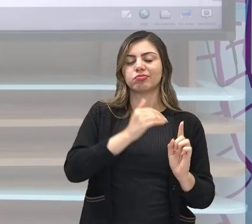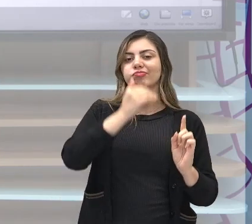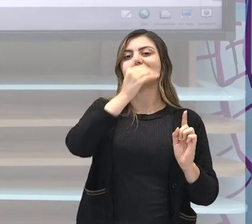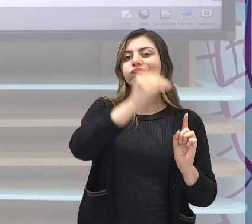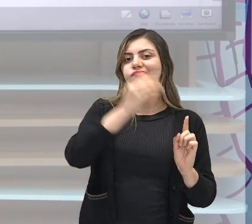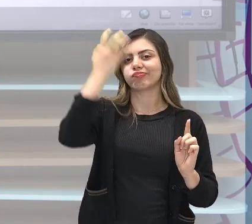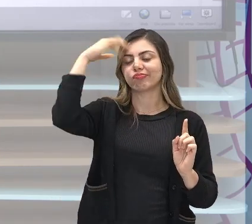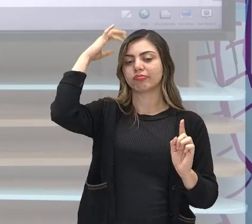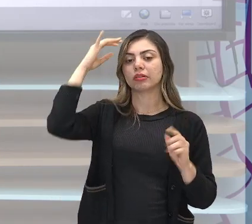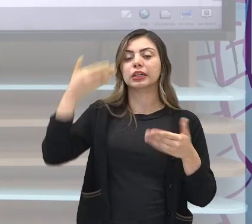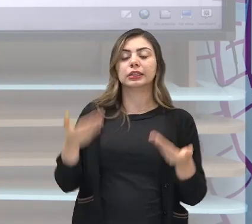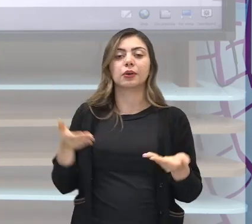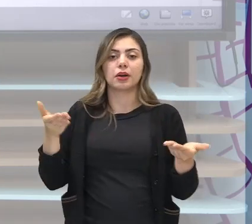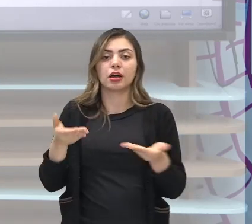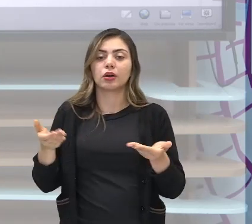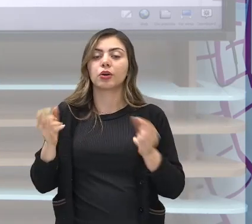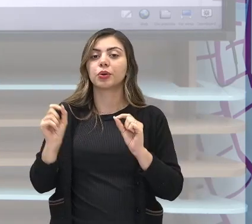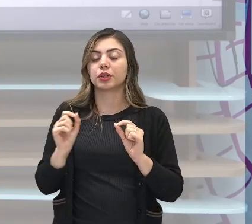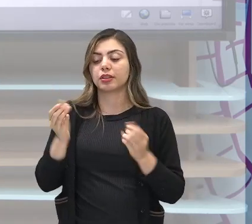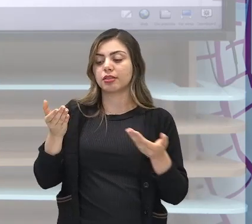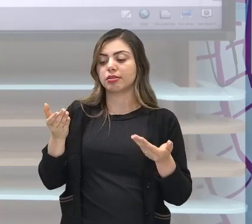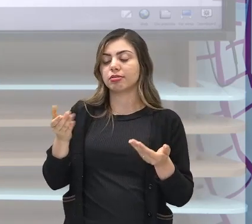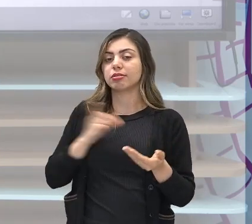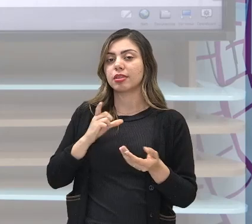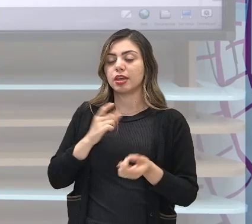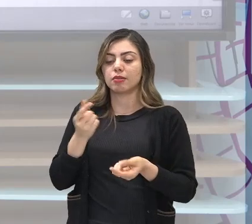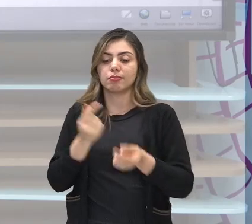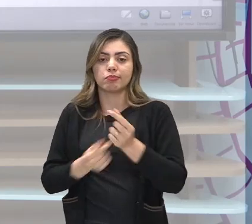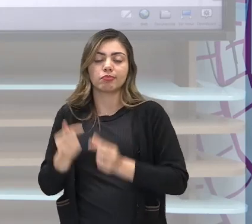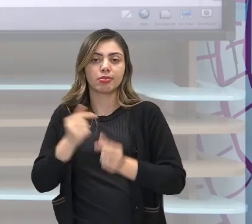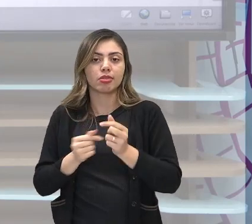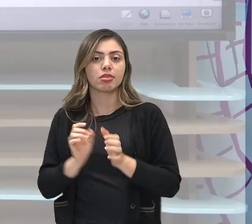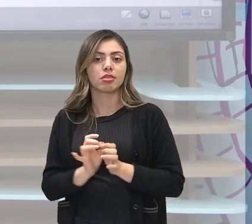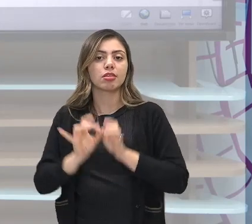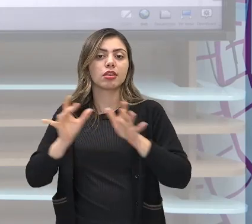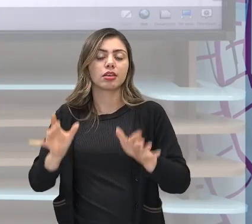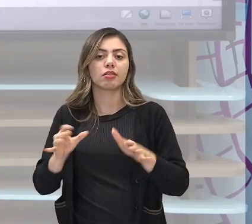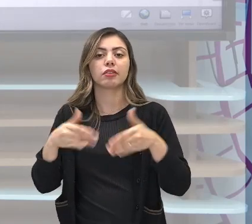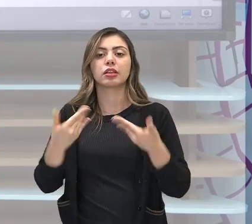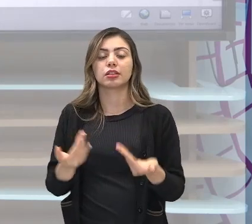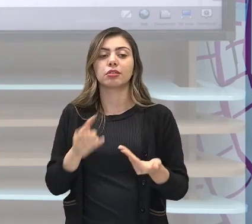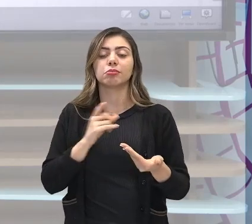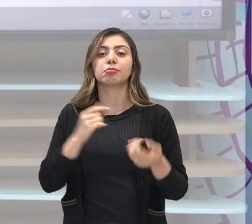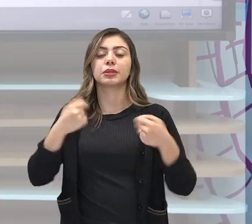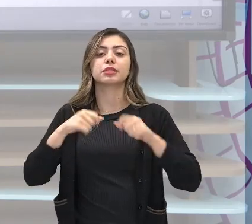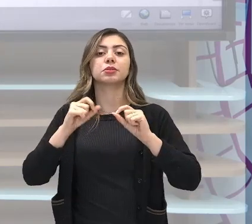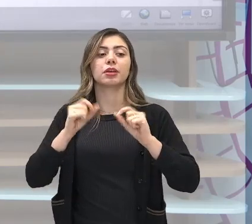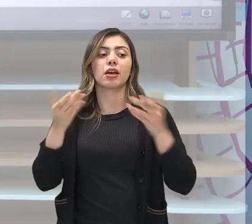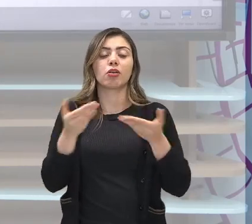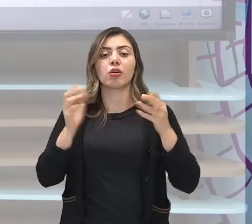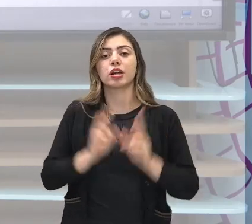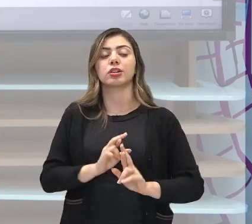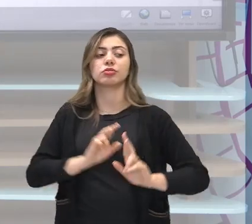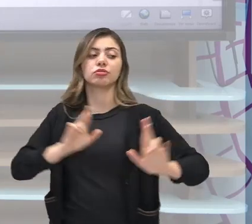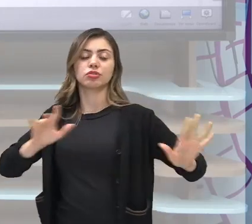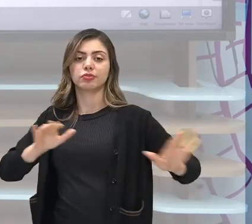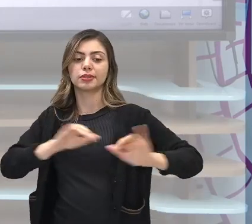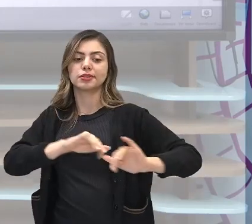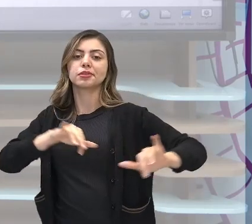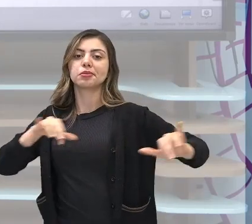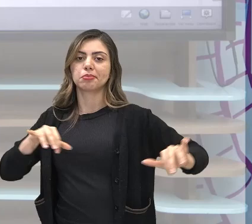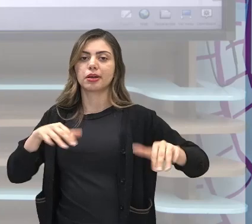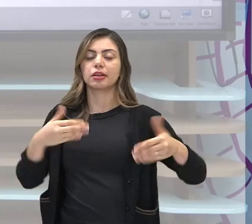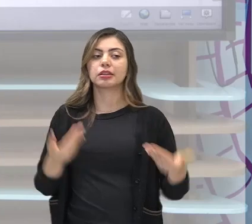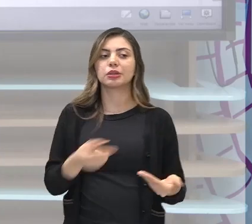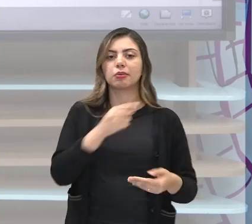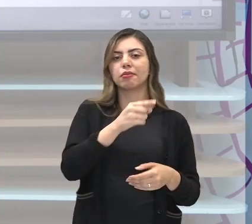Dentro do liberalismo econômico, você prega justamente essa dissociação, né? O Estado,